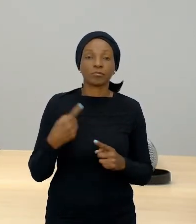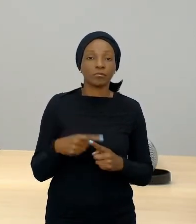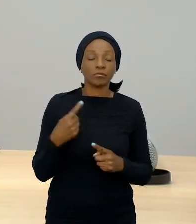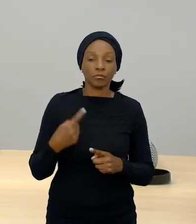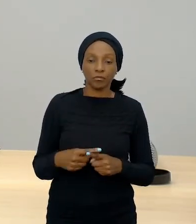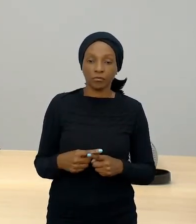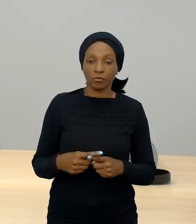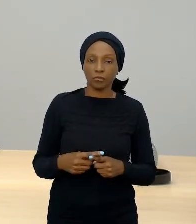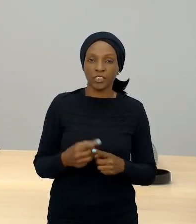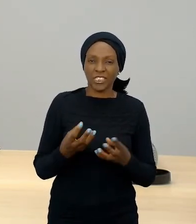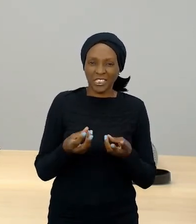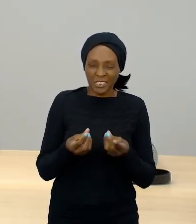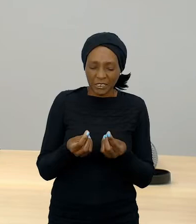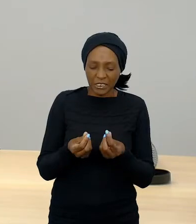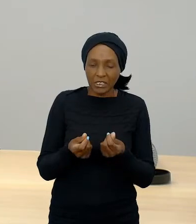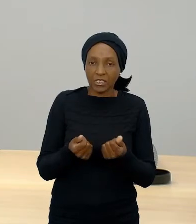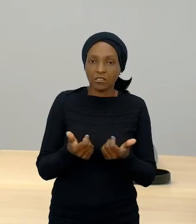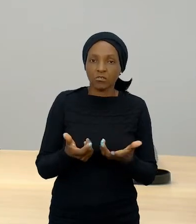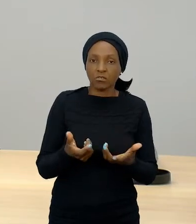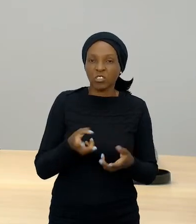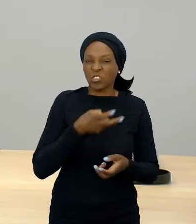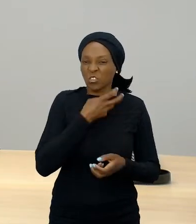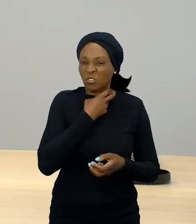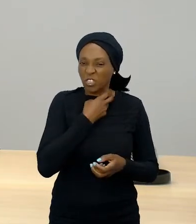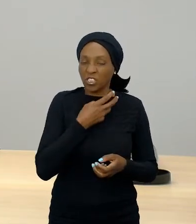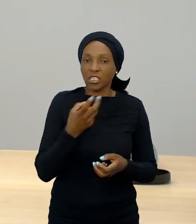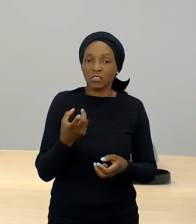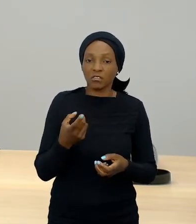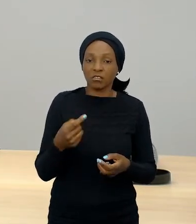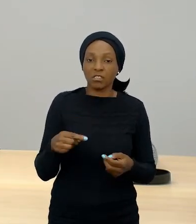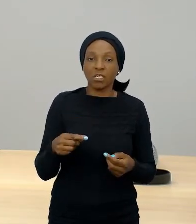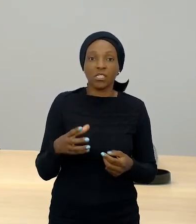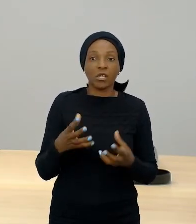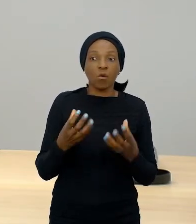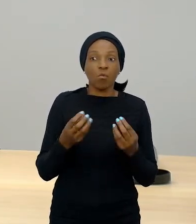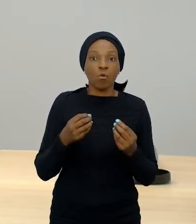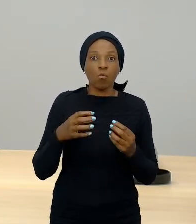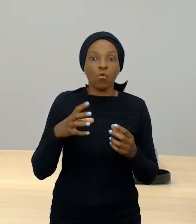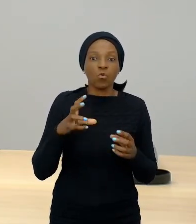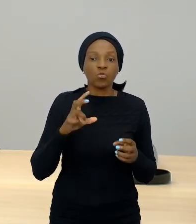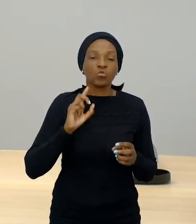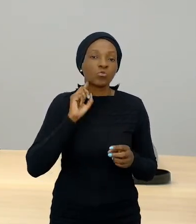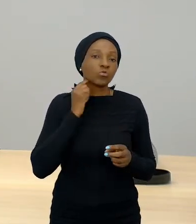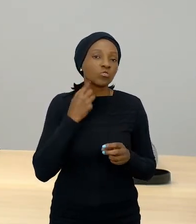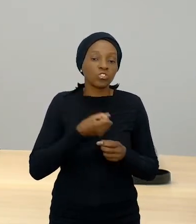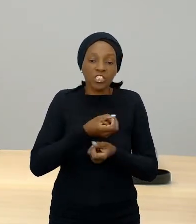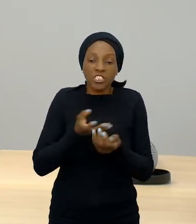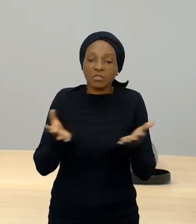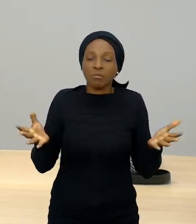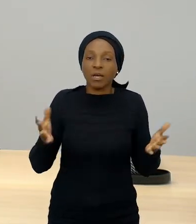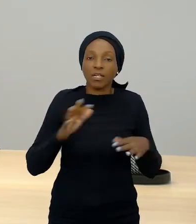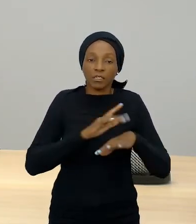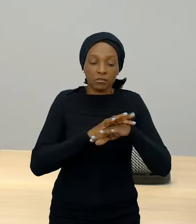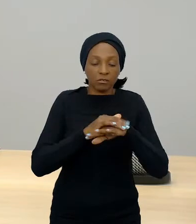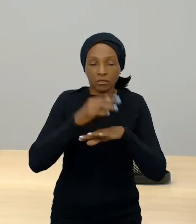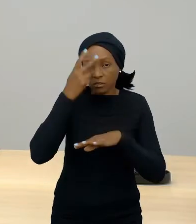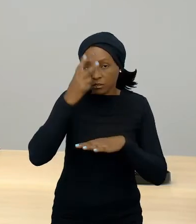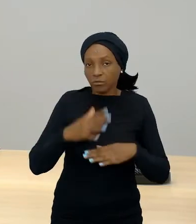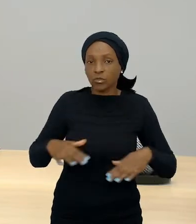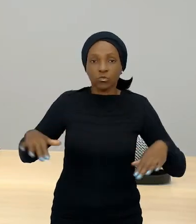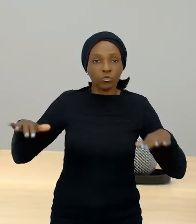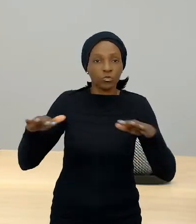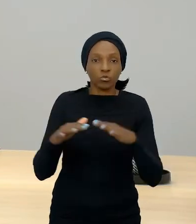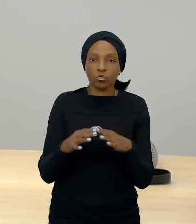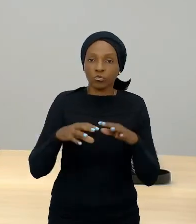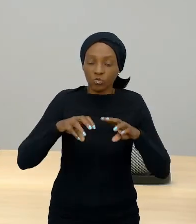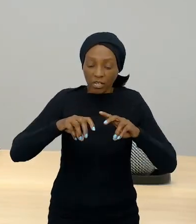um resíduo, né? O agrotóxico é um rejeito altamente contaminante que pode trazer doenças para as pessoas, contaminação